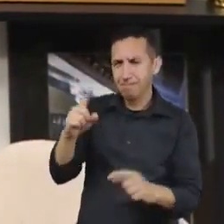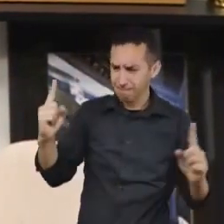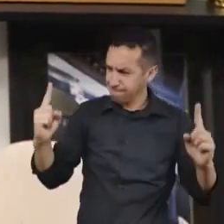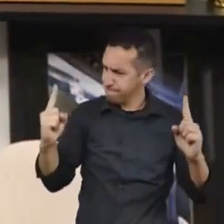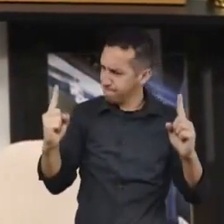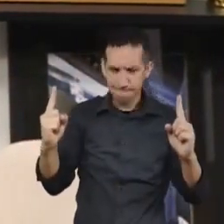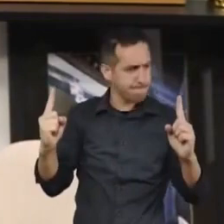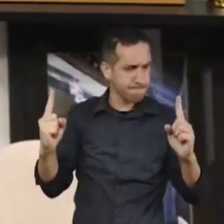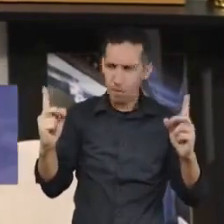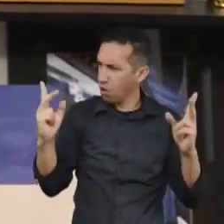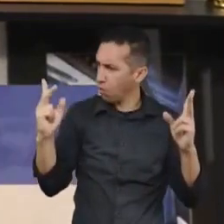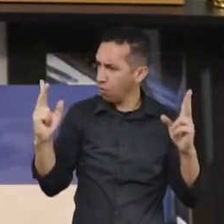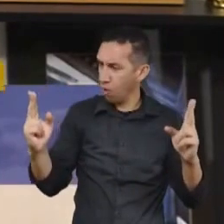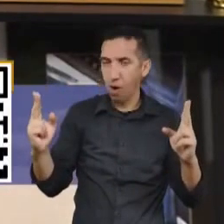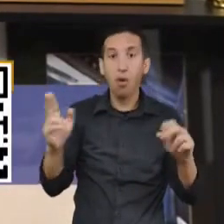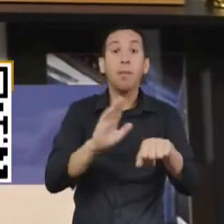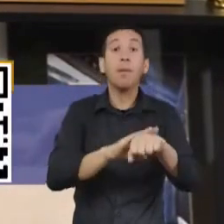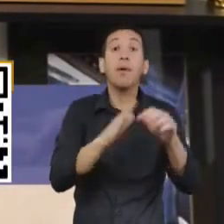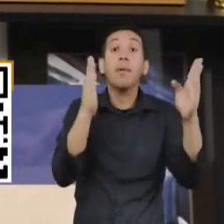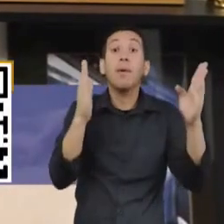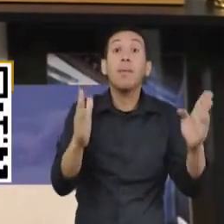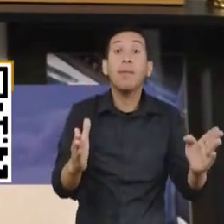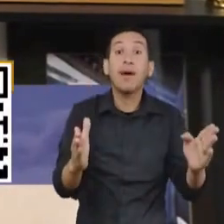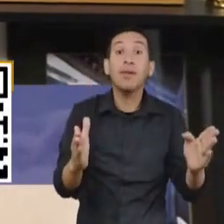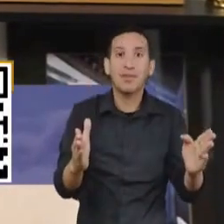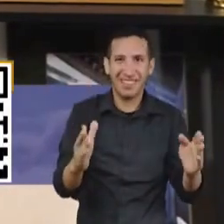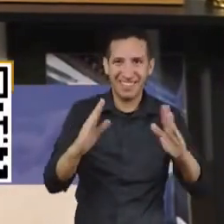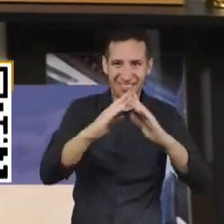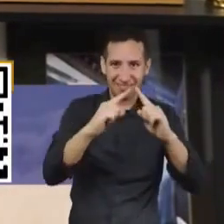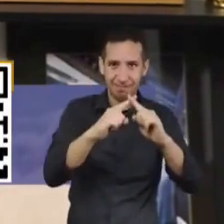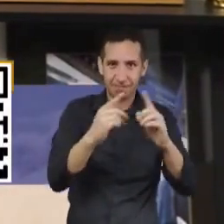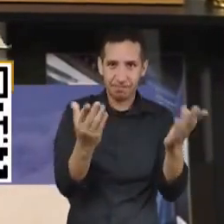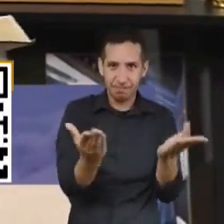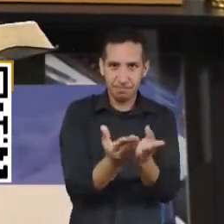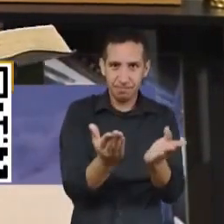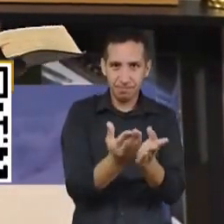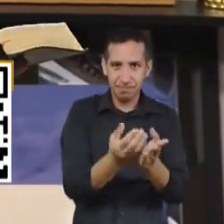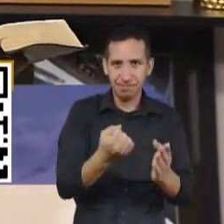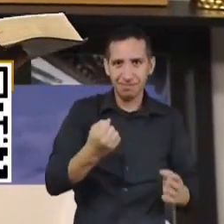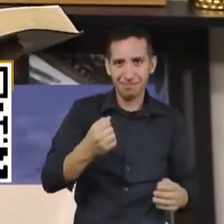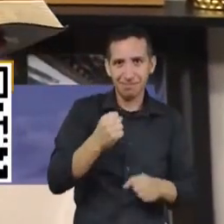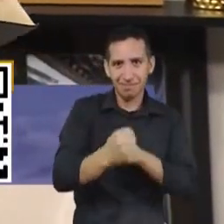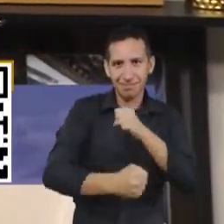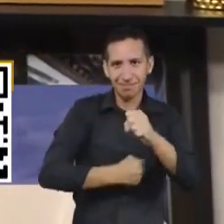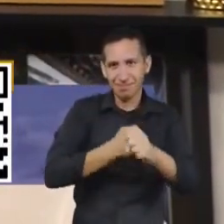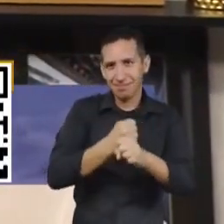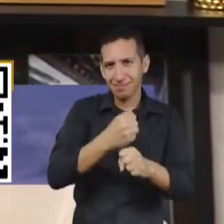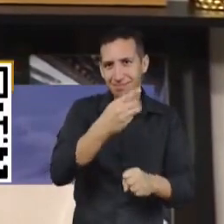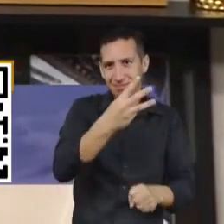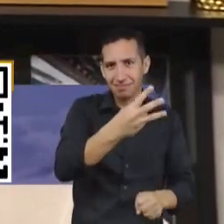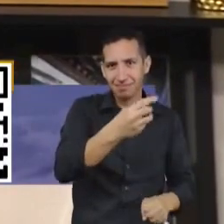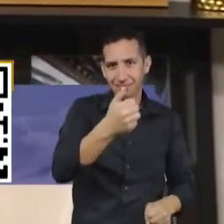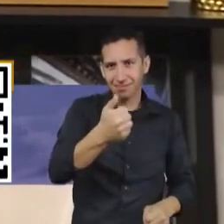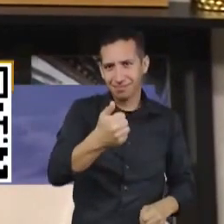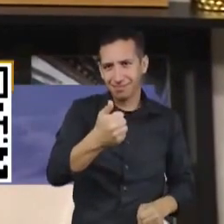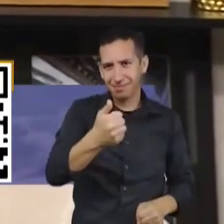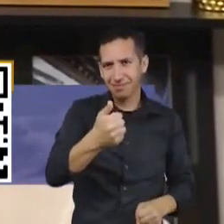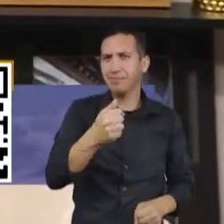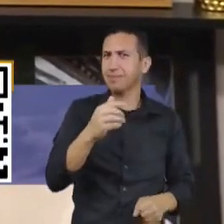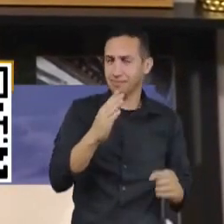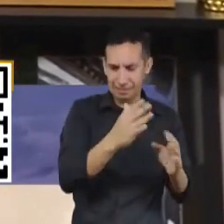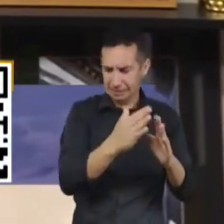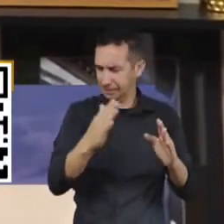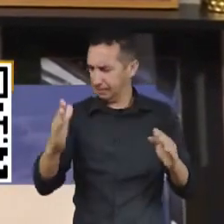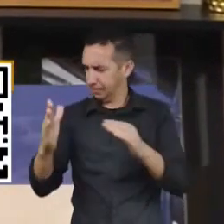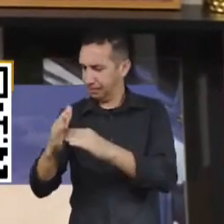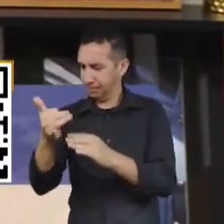são símbolos da primeira fase da Igreja Cristã a igreja cristã começou número 31 e foi até o ano sem na